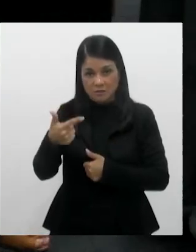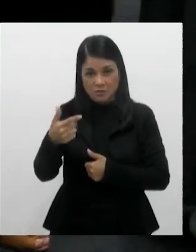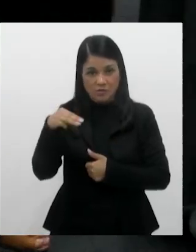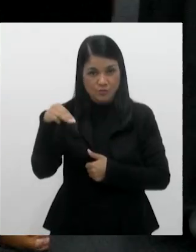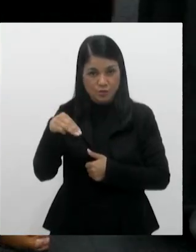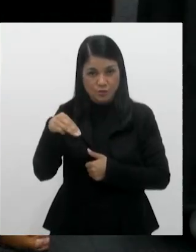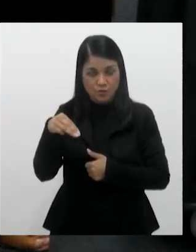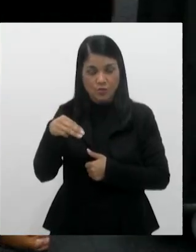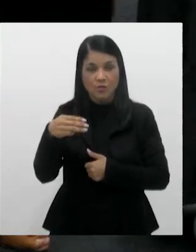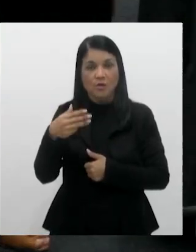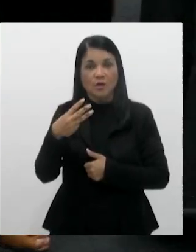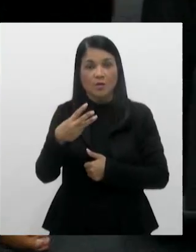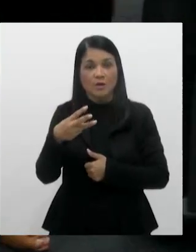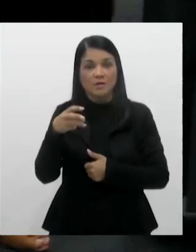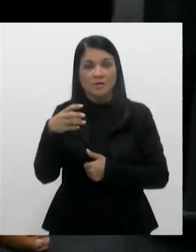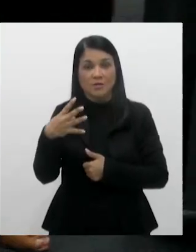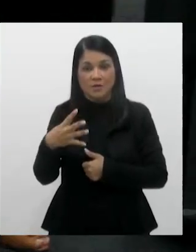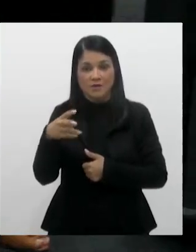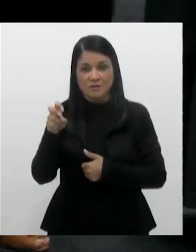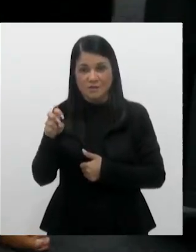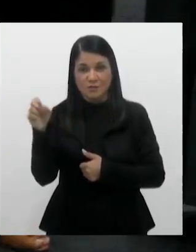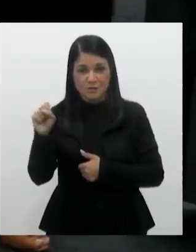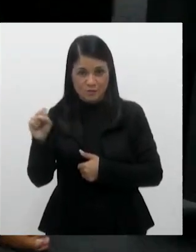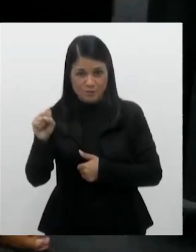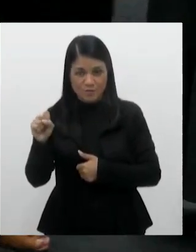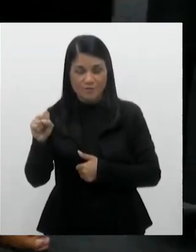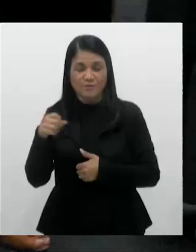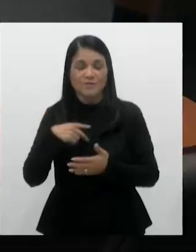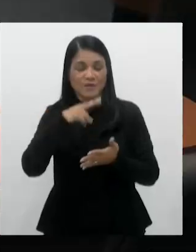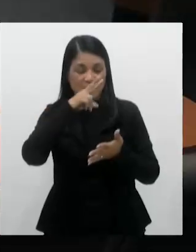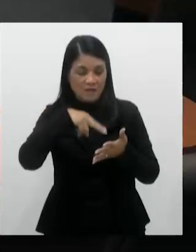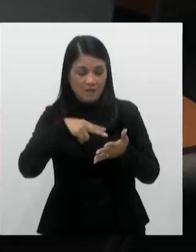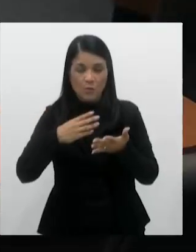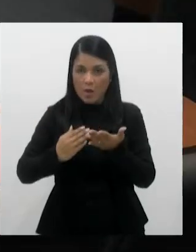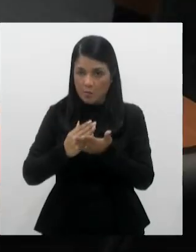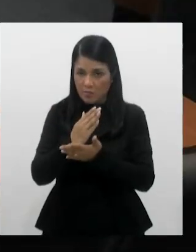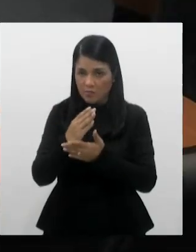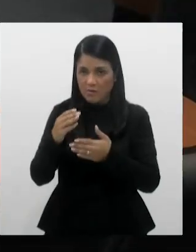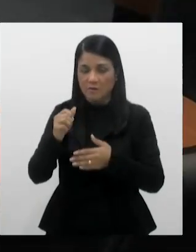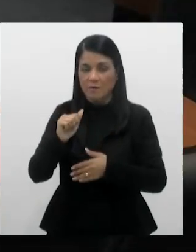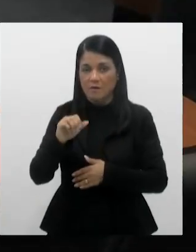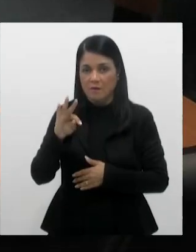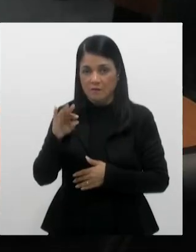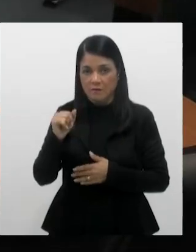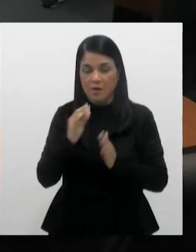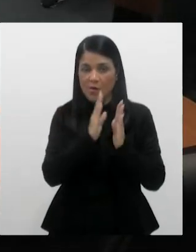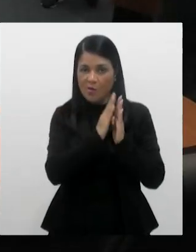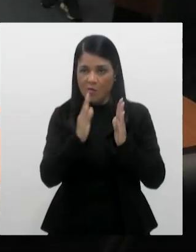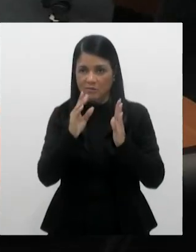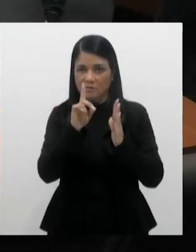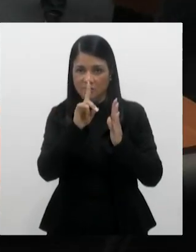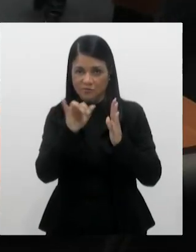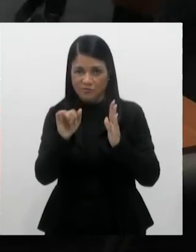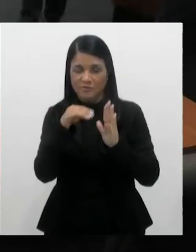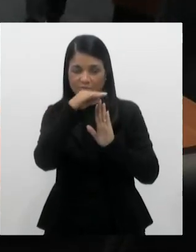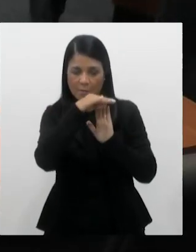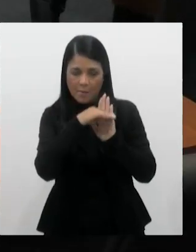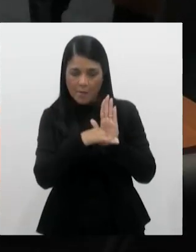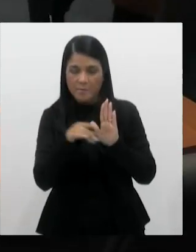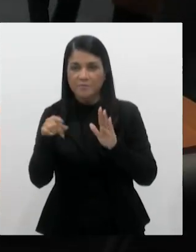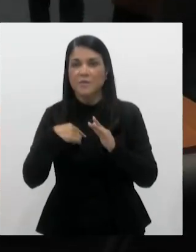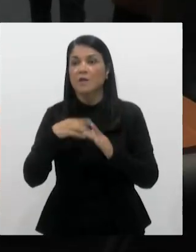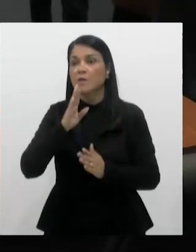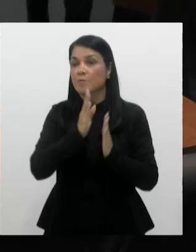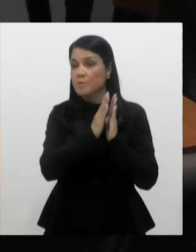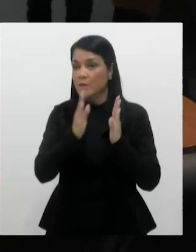11h32 e 45 segundos. Obrigado. Lida e aprovada a ata. Passa-se a ordem do dia. Pela ordem, presidente. Pela